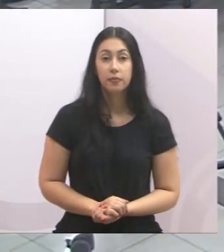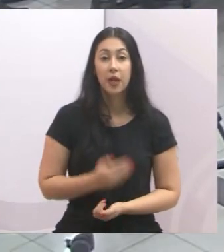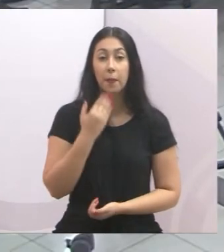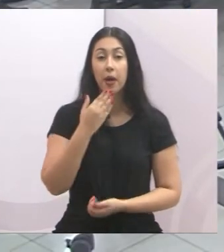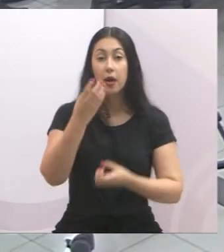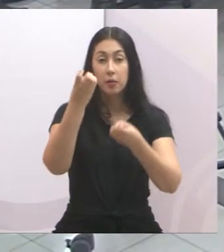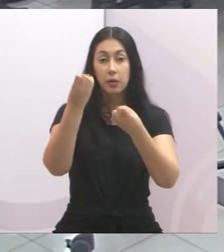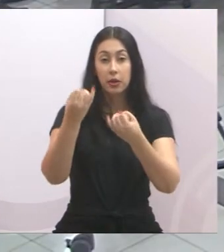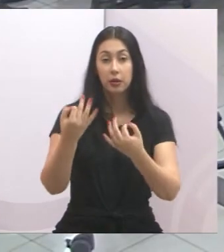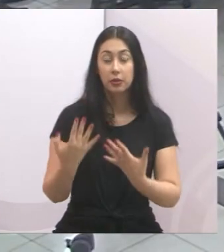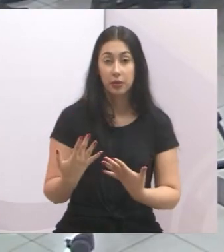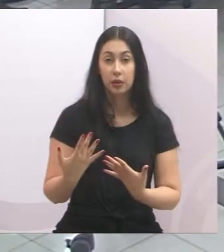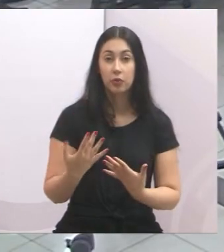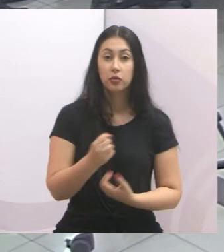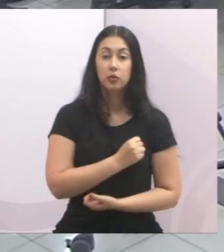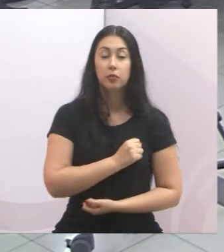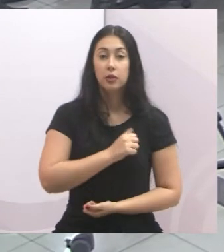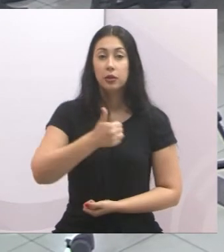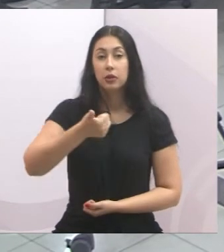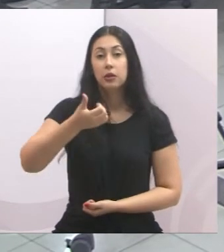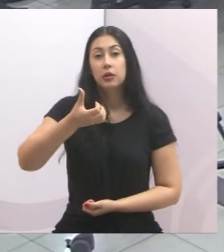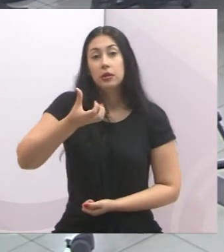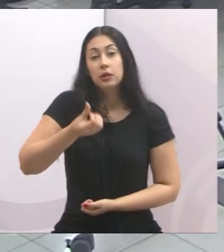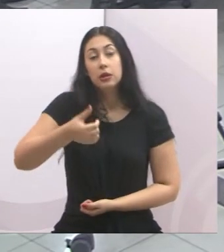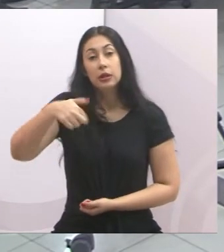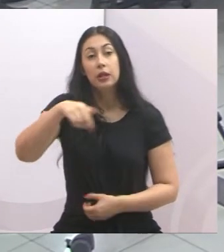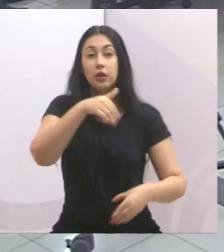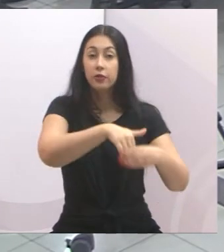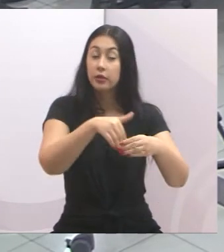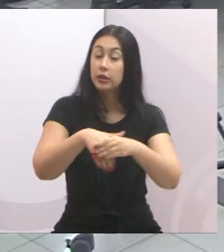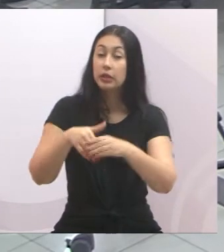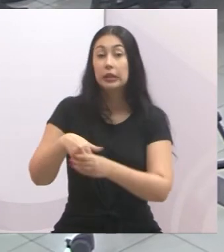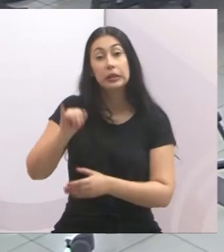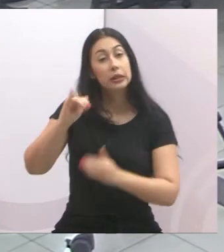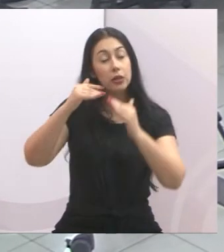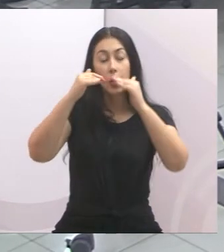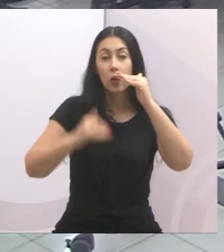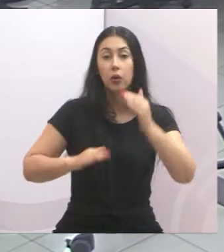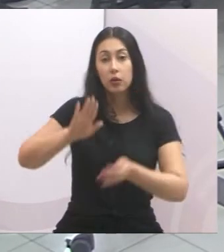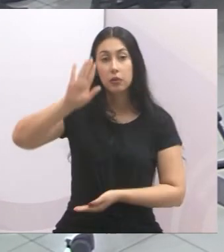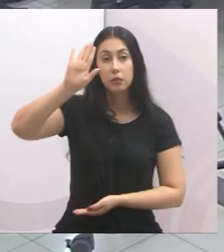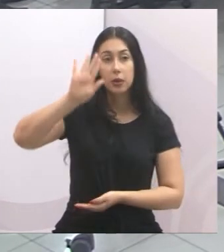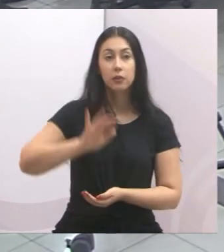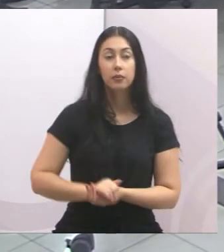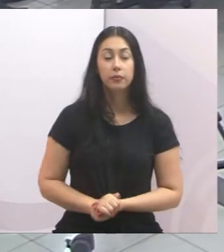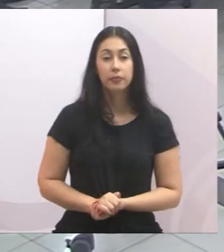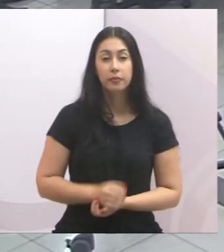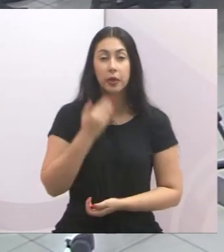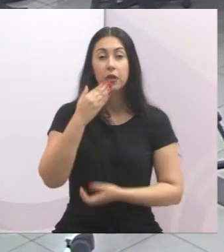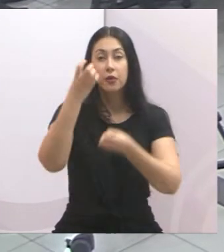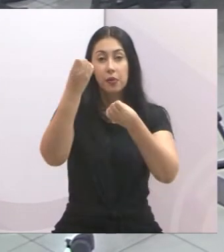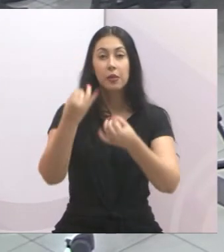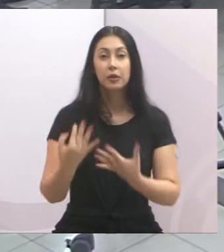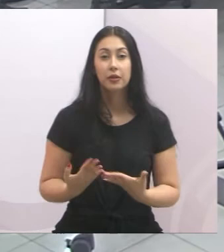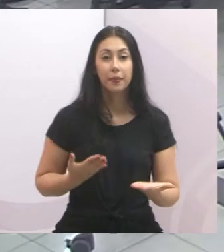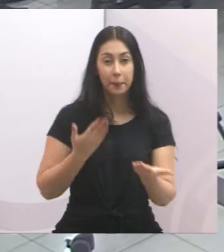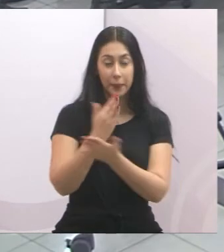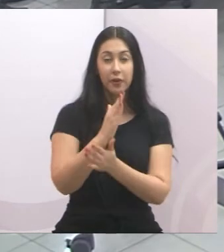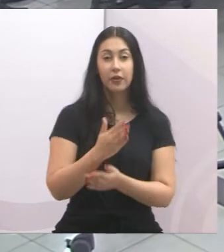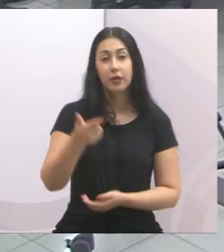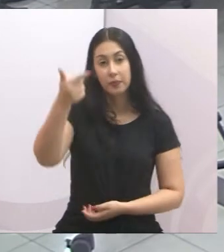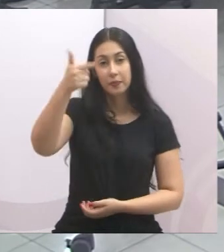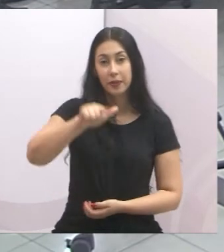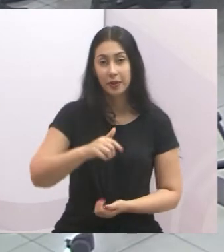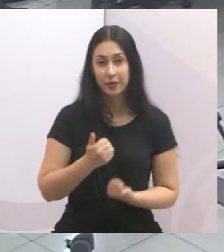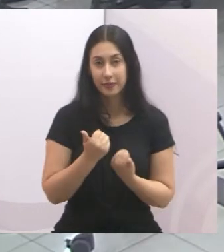Pedido de informações, número 167 em votação. Vereadores contrários se manifestem levantando o braço. Pedido de informações aprovado.